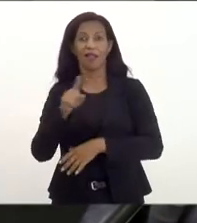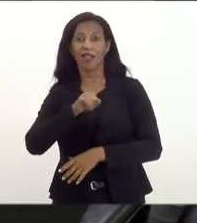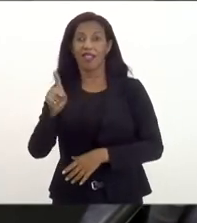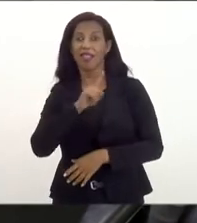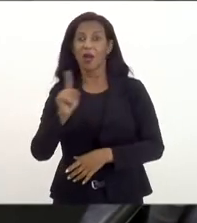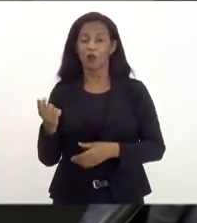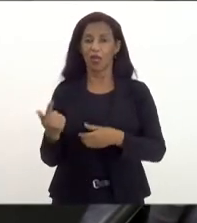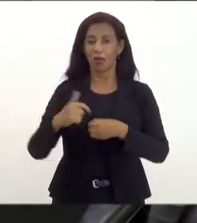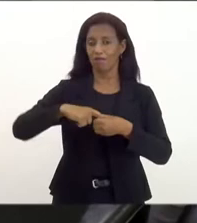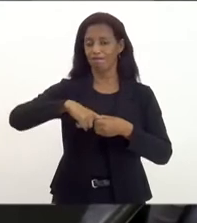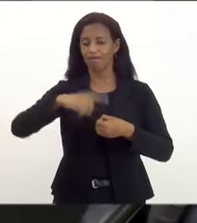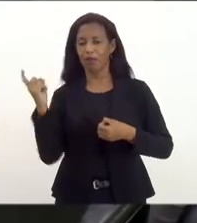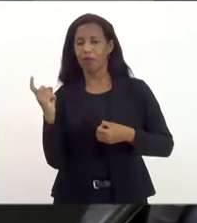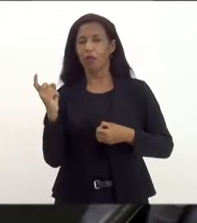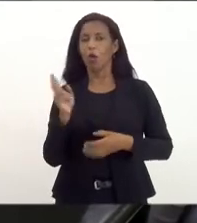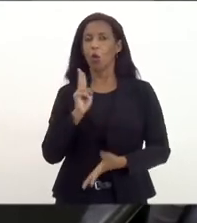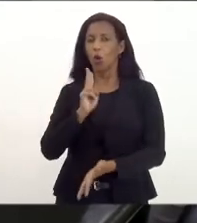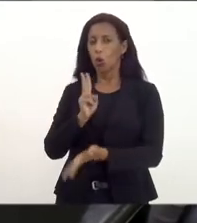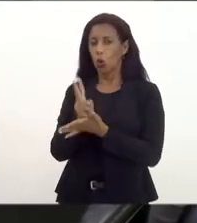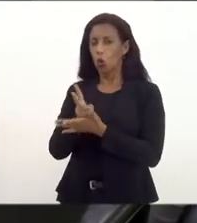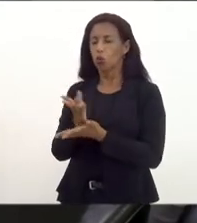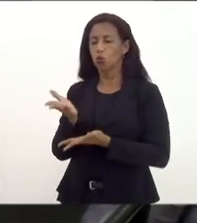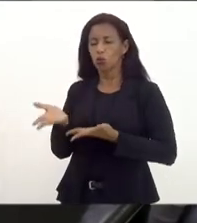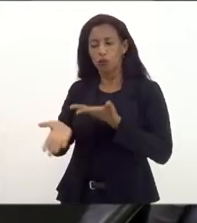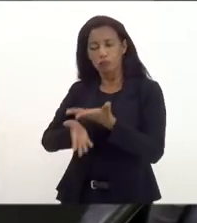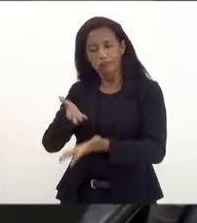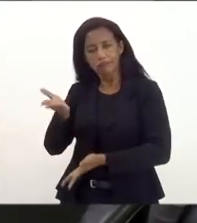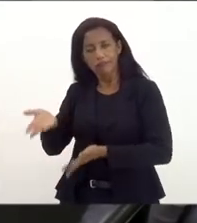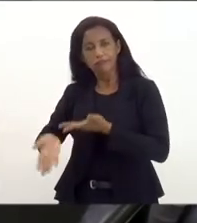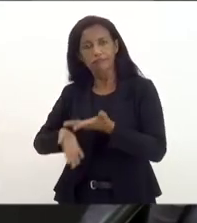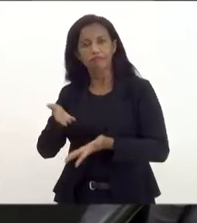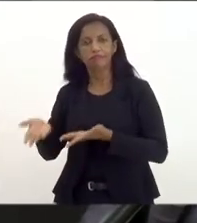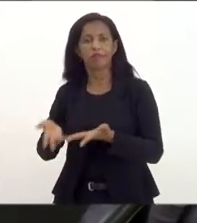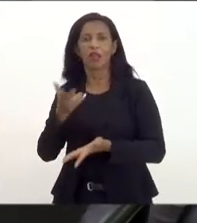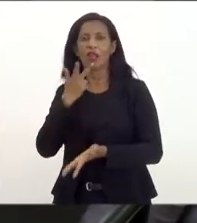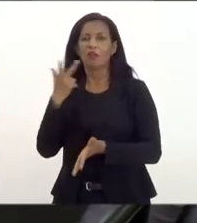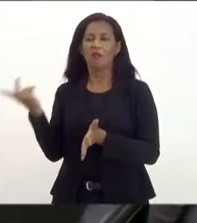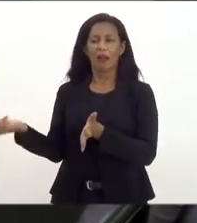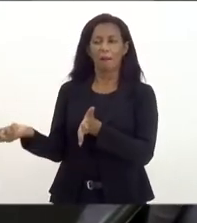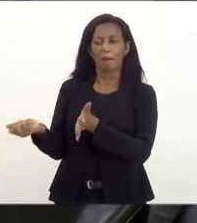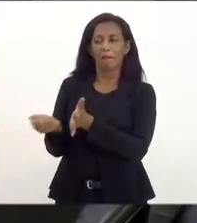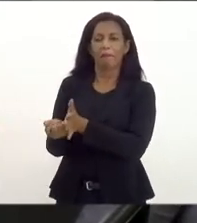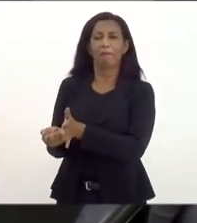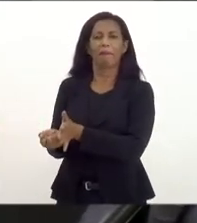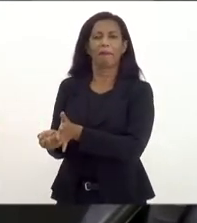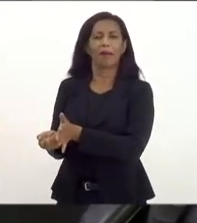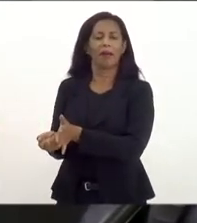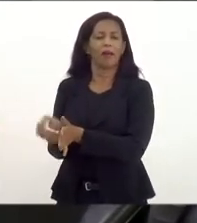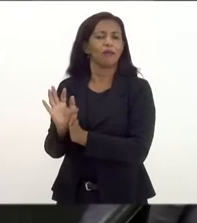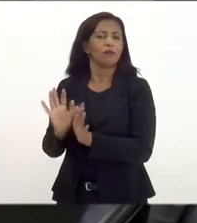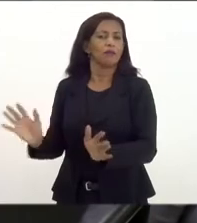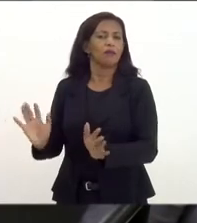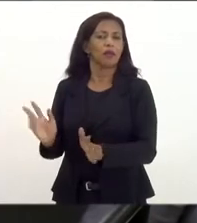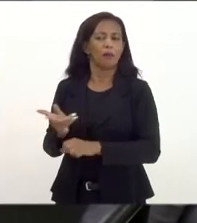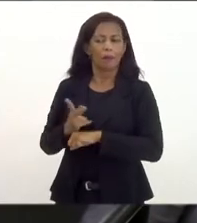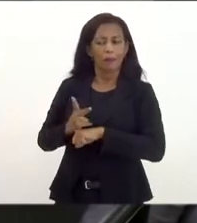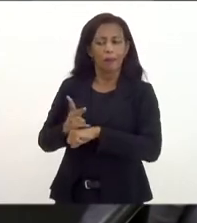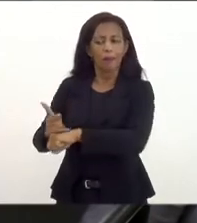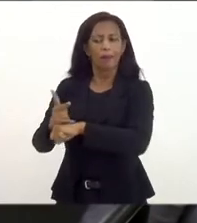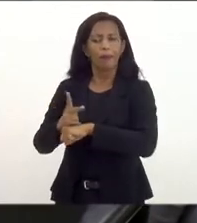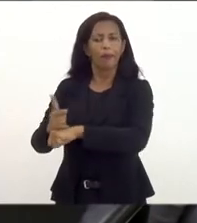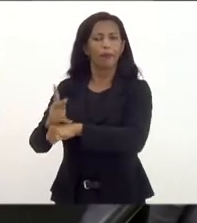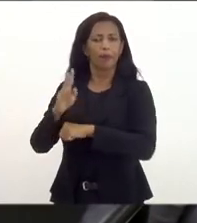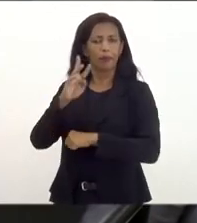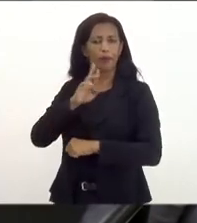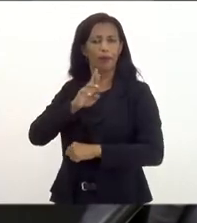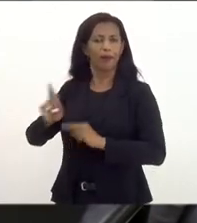dependente continuo tendo um a gente continue uma chamado empacado a gente continua buscando solução